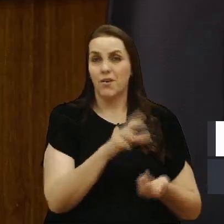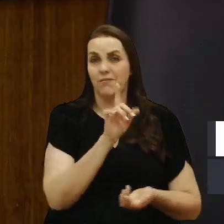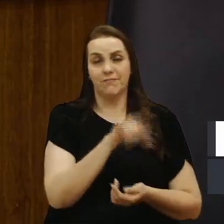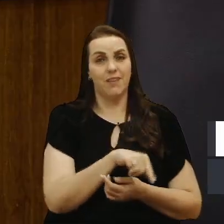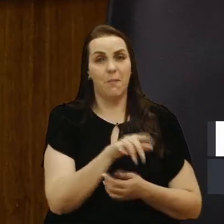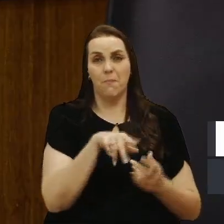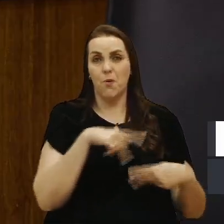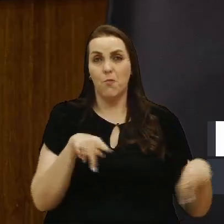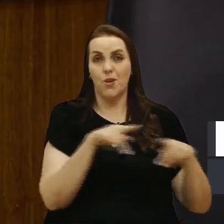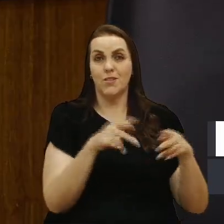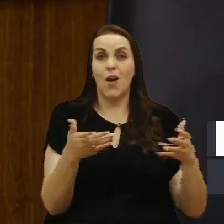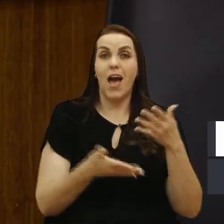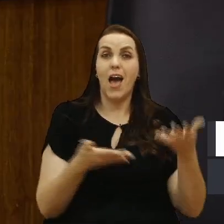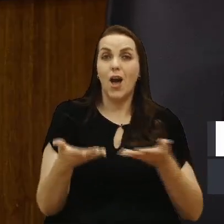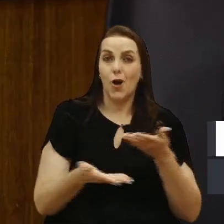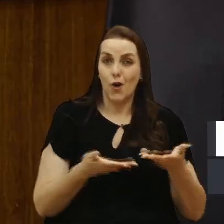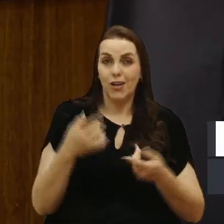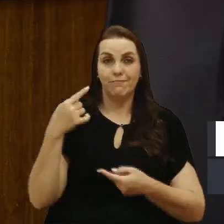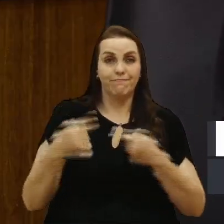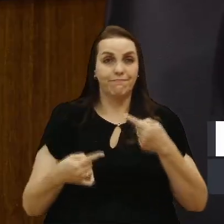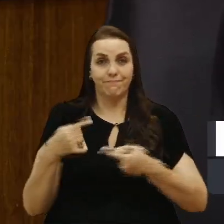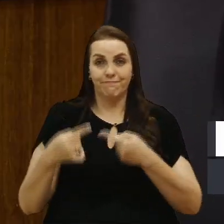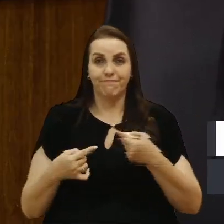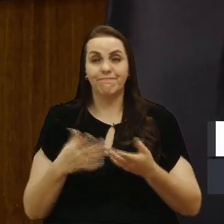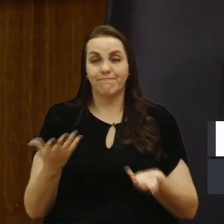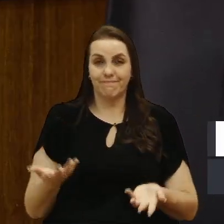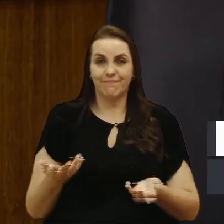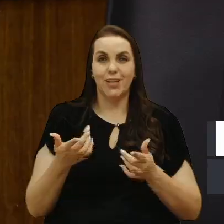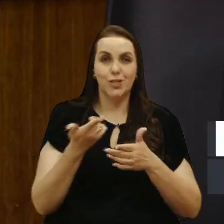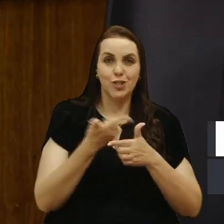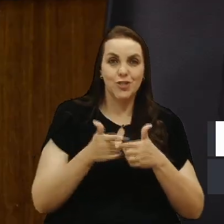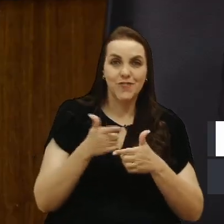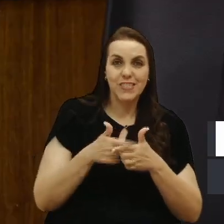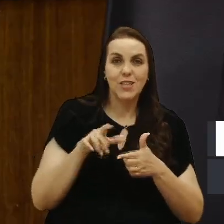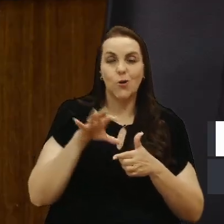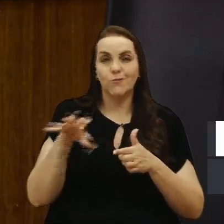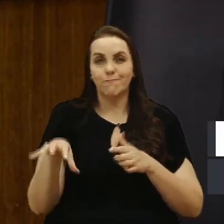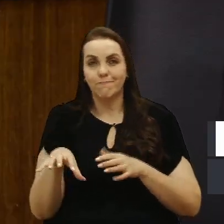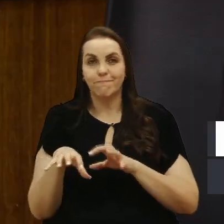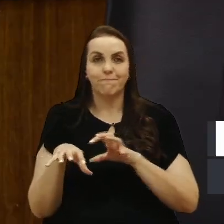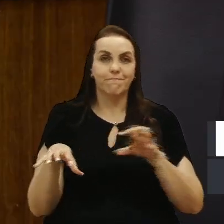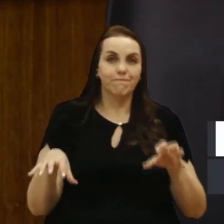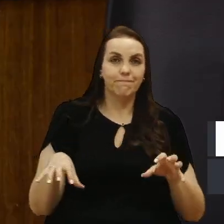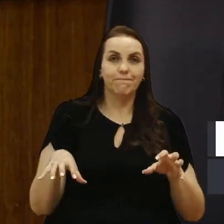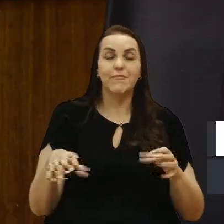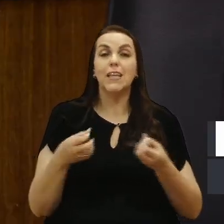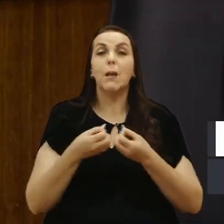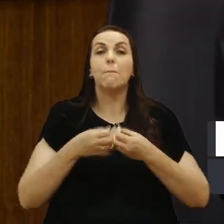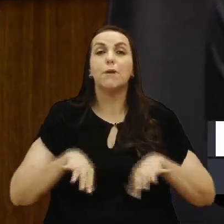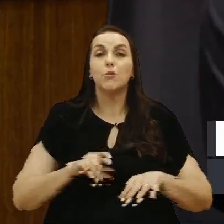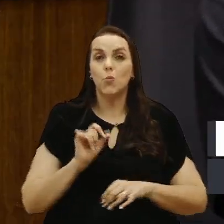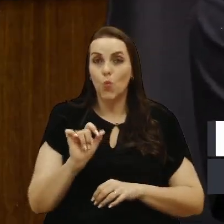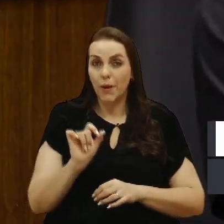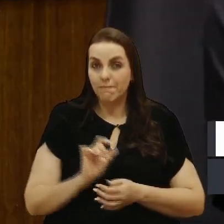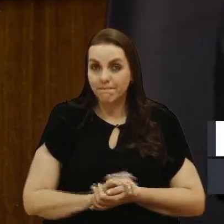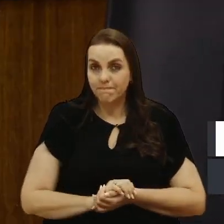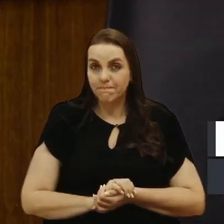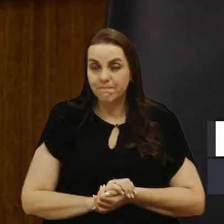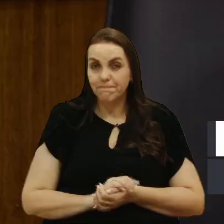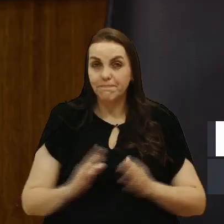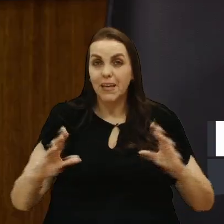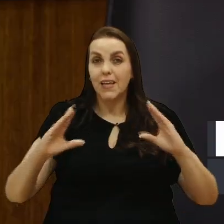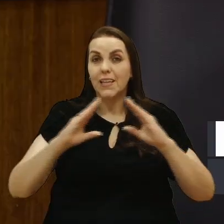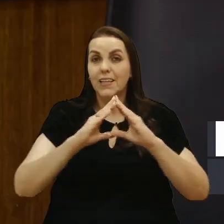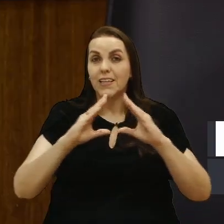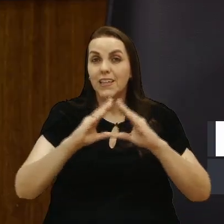começando a discutir um pouco mais dessa divisão de pagar a conta, as pessoas do topo da pirâmide elas